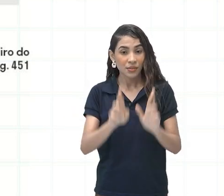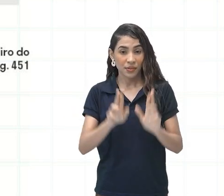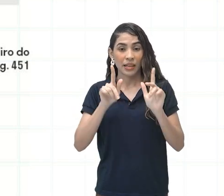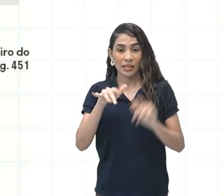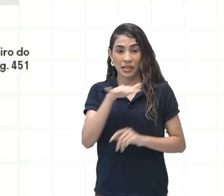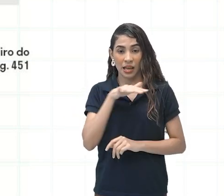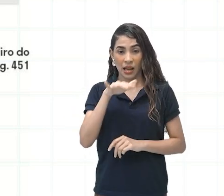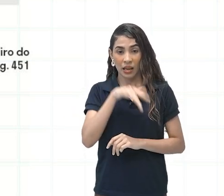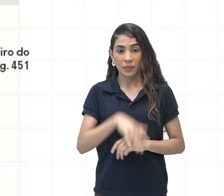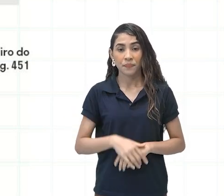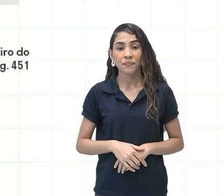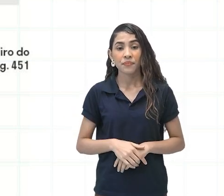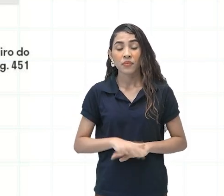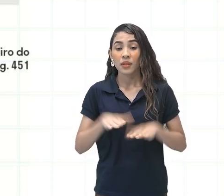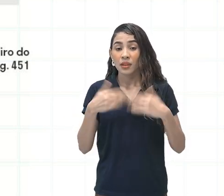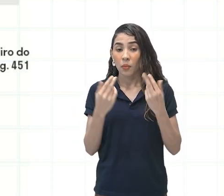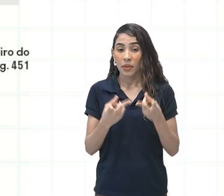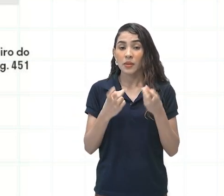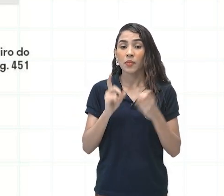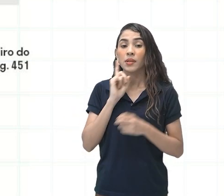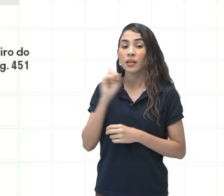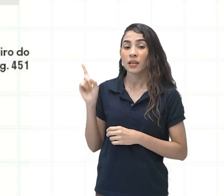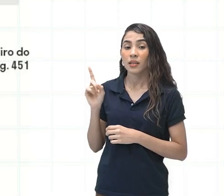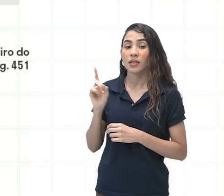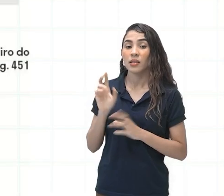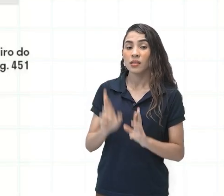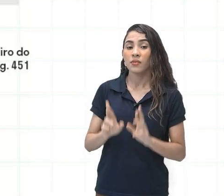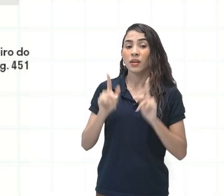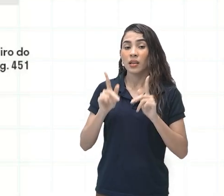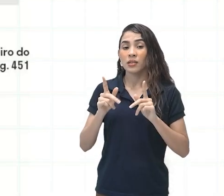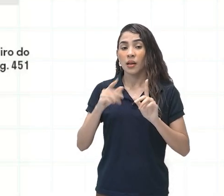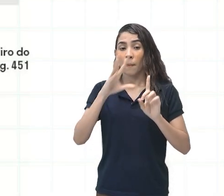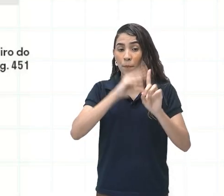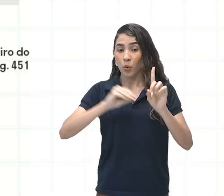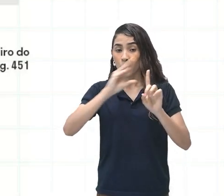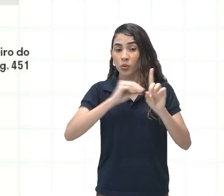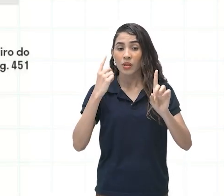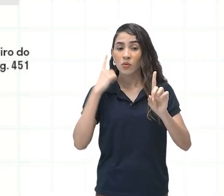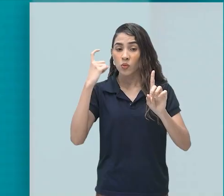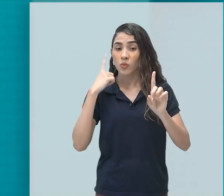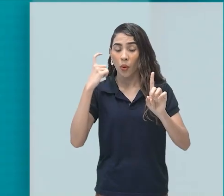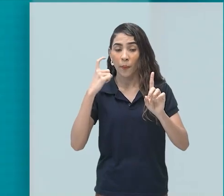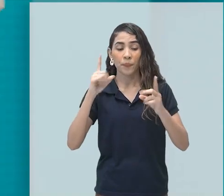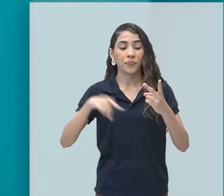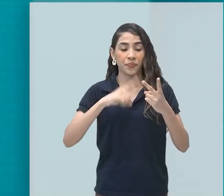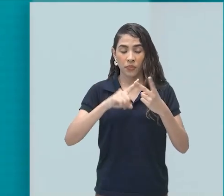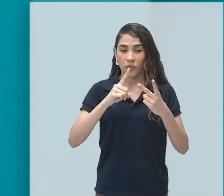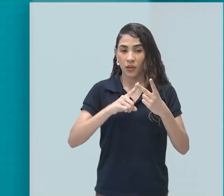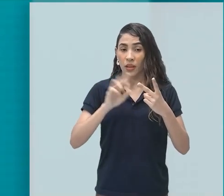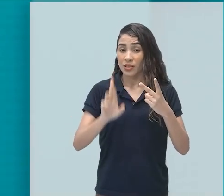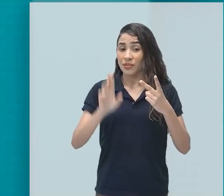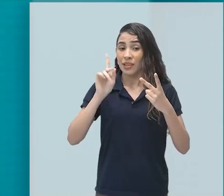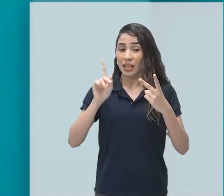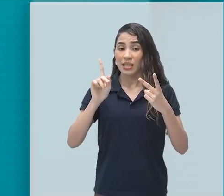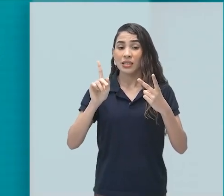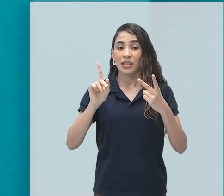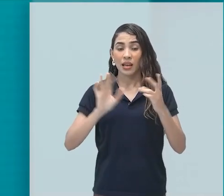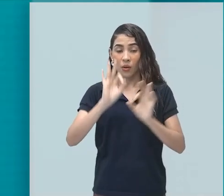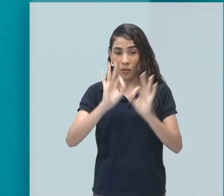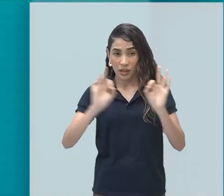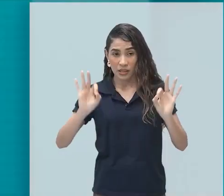Então, a gente viu aí uma diferença na questão da pronúncia de som, vimos também uma diferença na questão